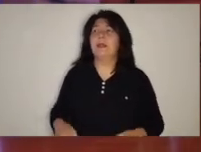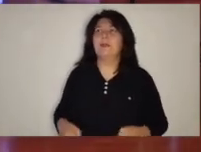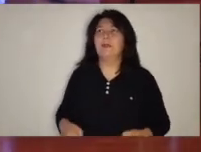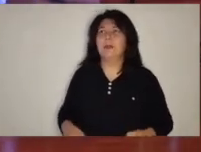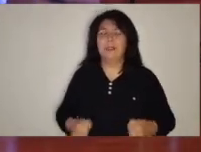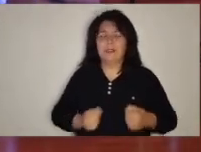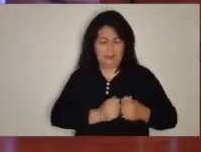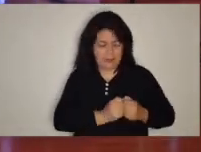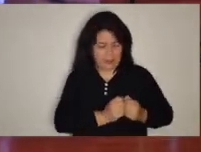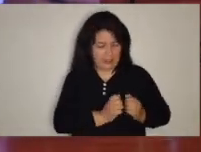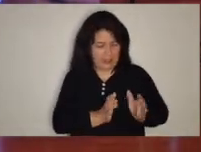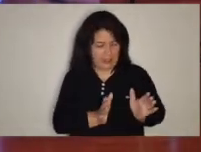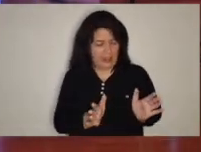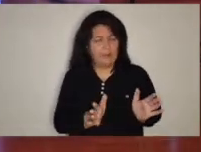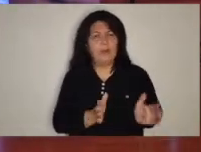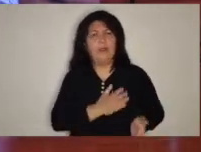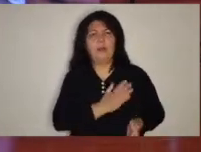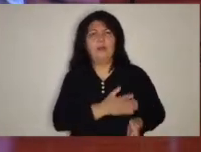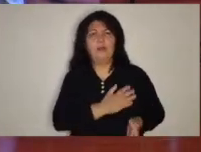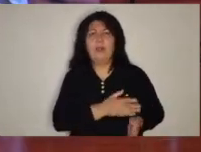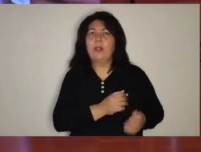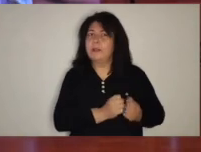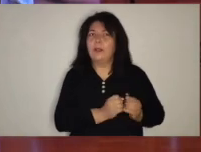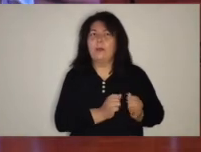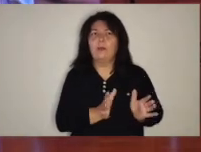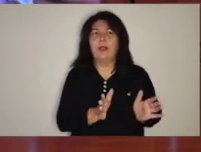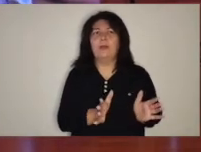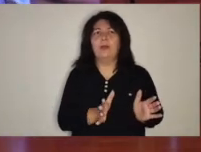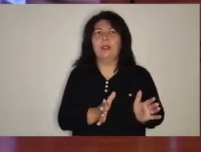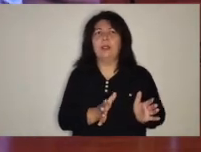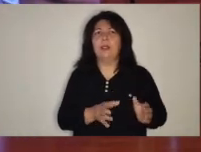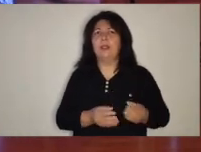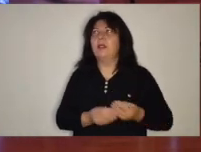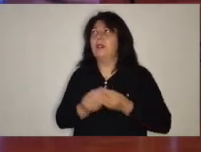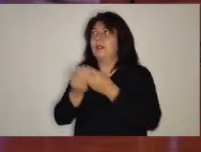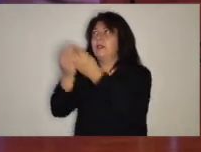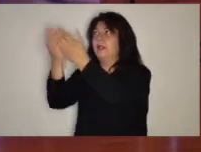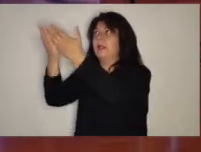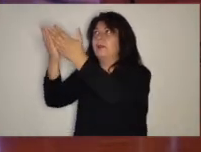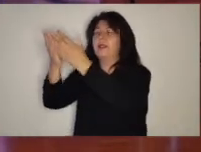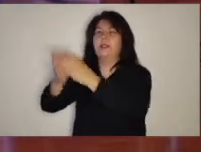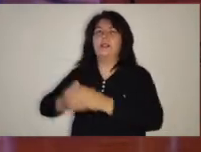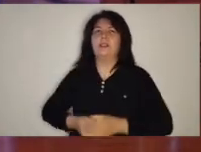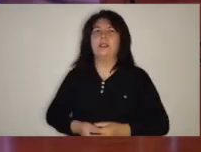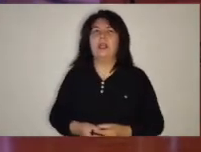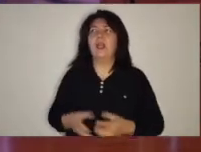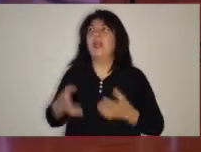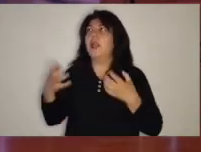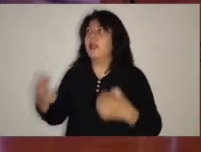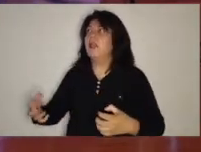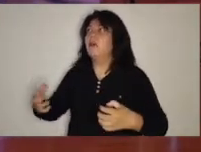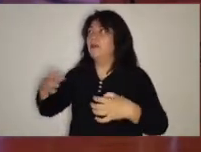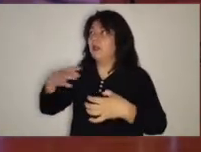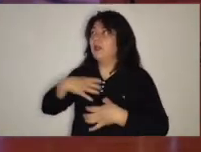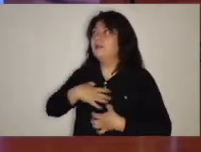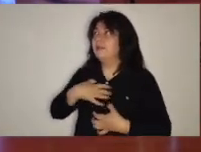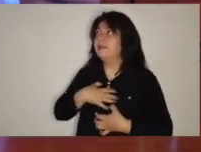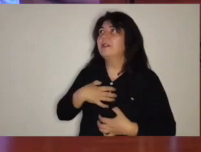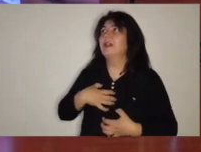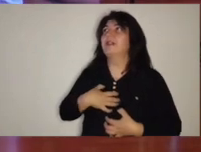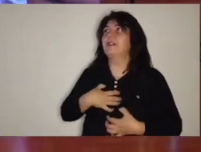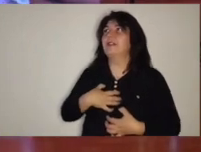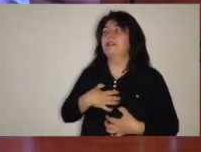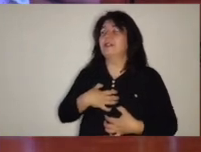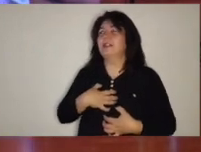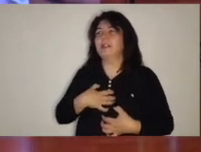amado, nós, Pai querido, Pai amado, abrimos o coração e dizer, Senhor, eu estou disposto a sentir, Pai. Senhor, eu estou